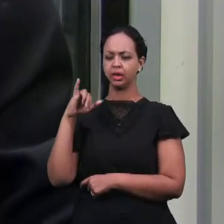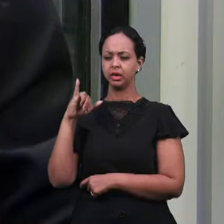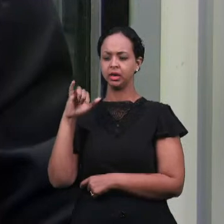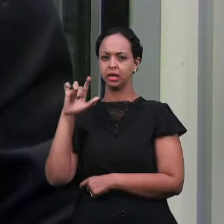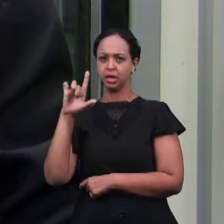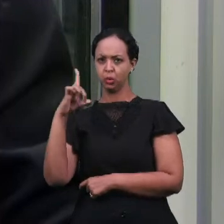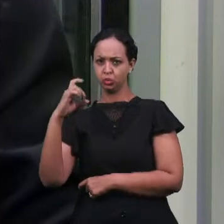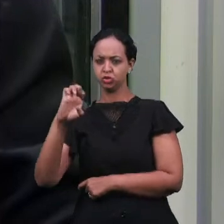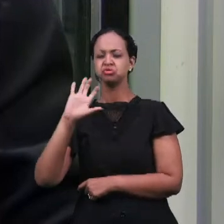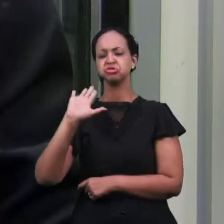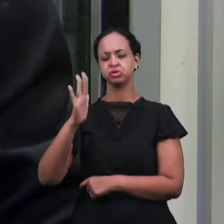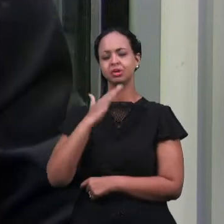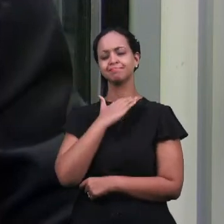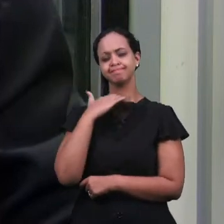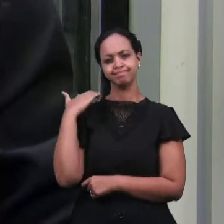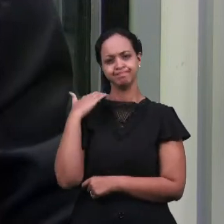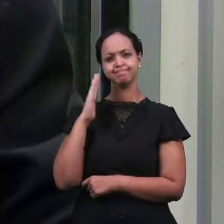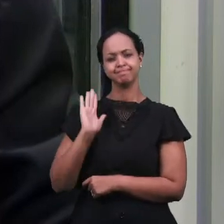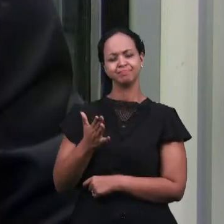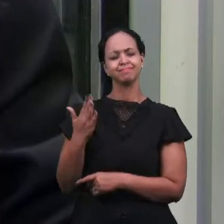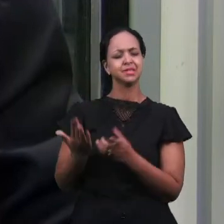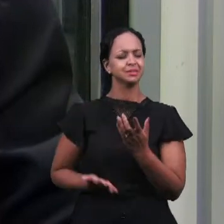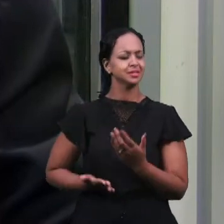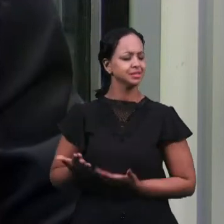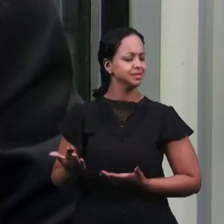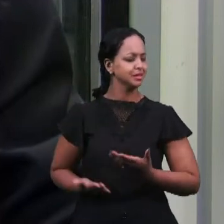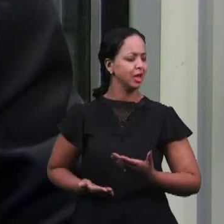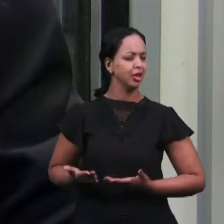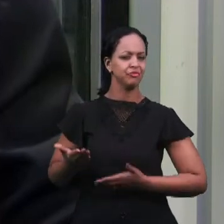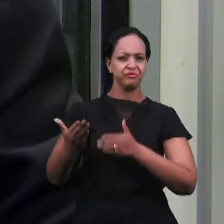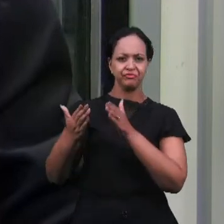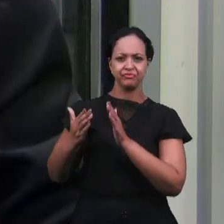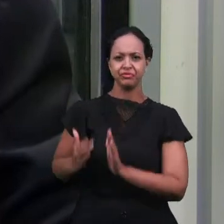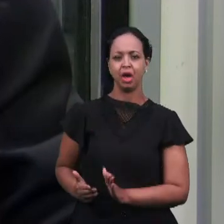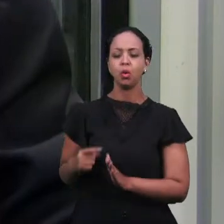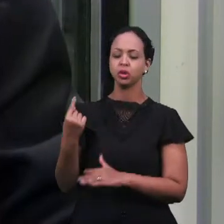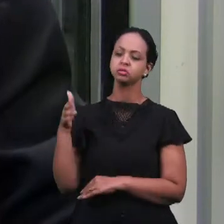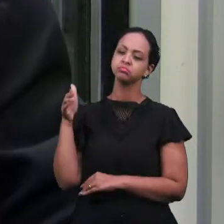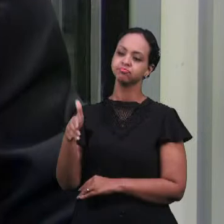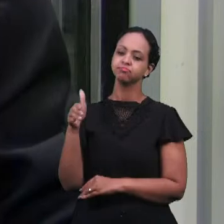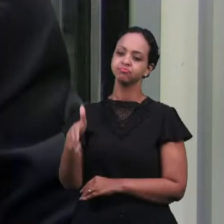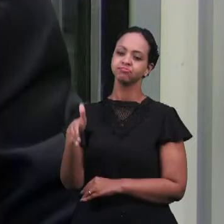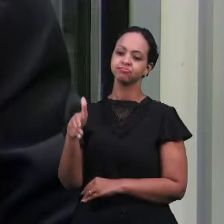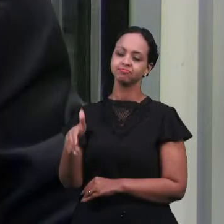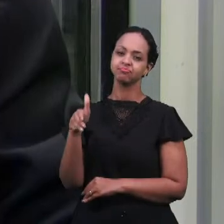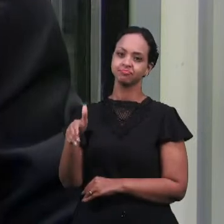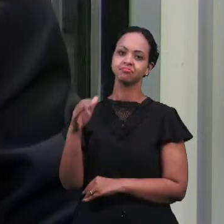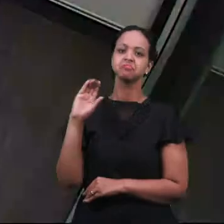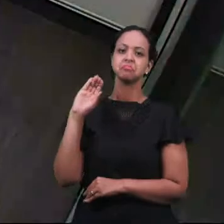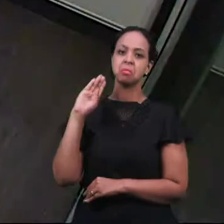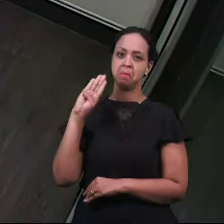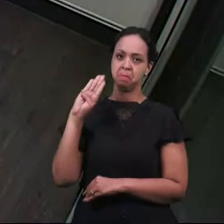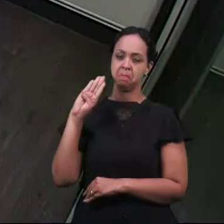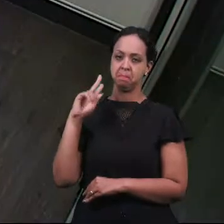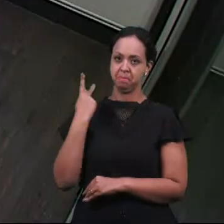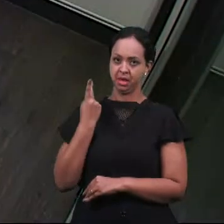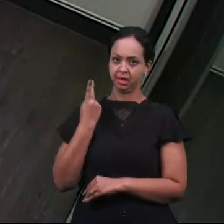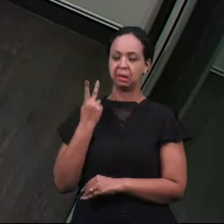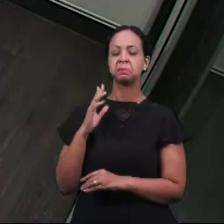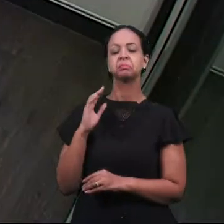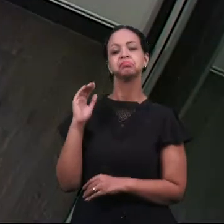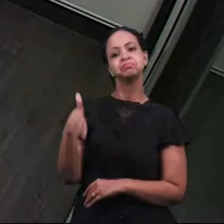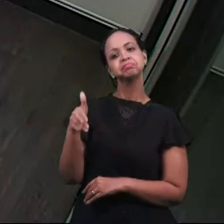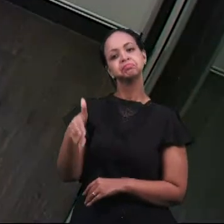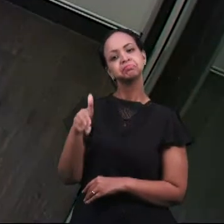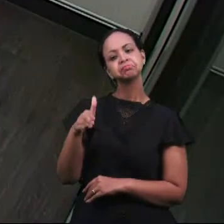para a eternidade, um servo maravilhoso. E nós começamos a congregar lá. E daí aí por diante começou a